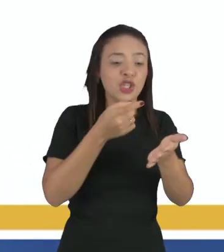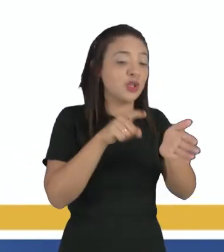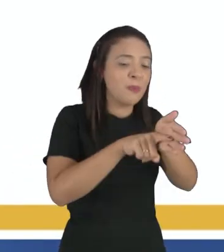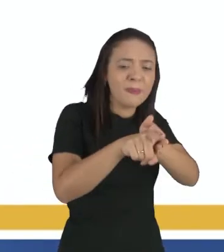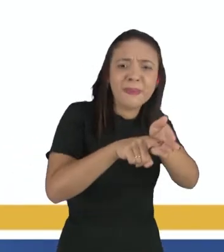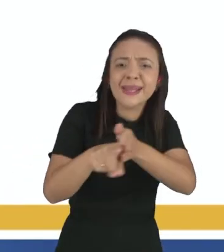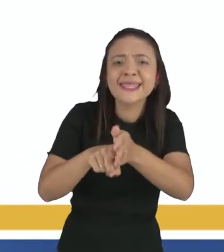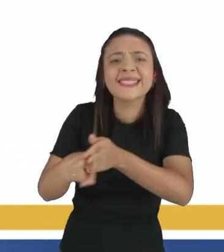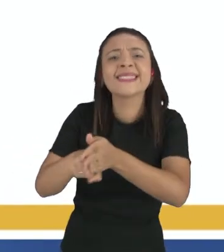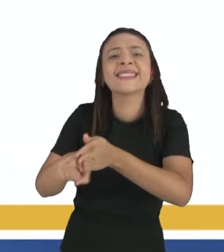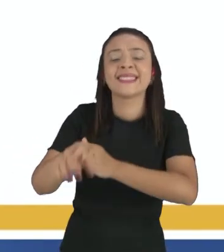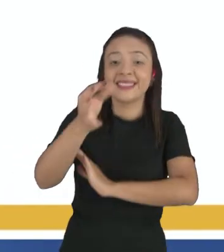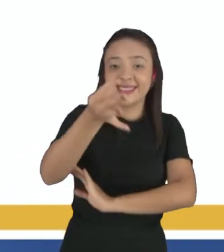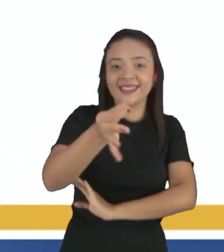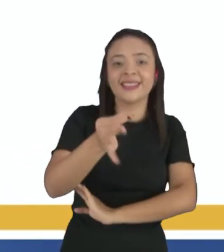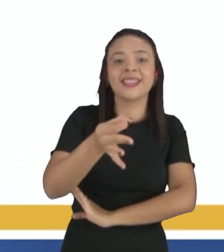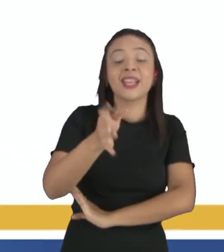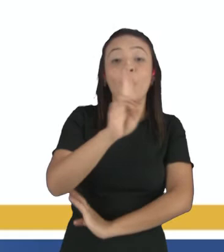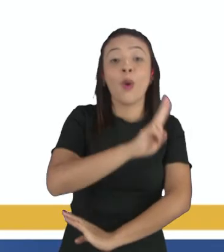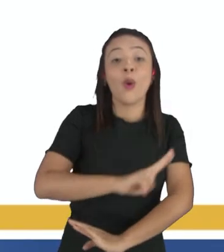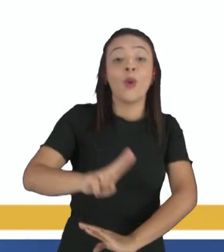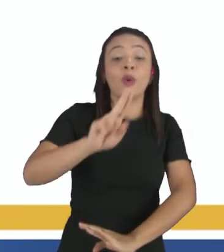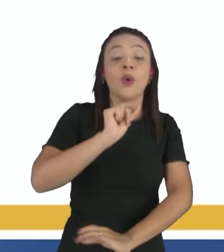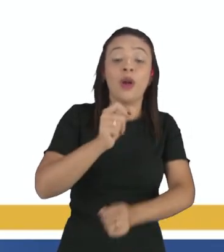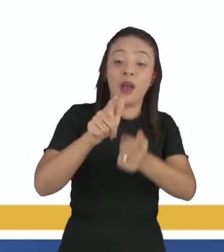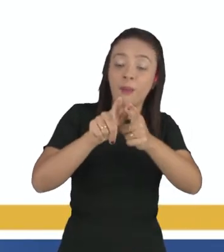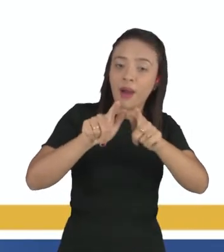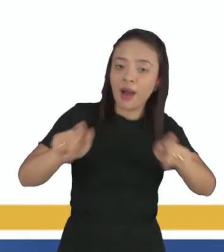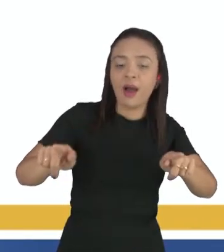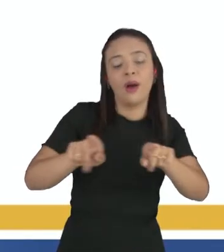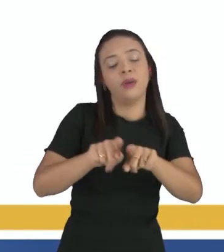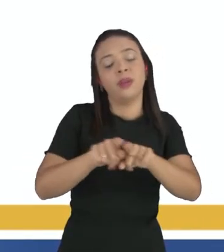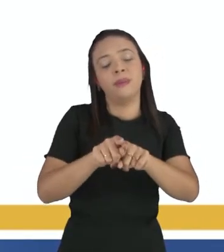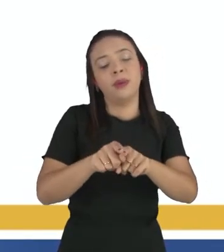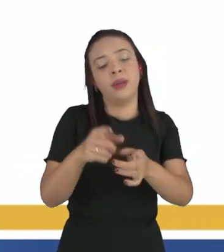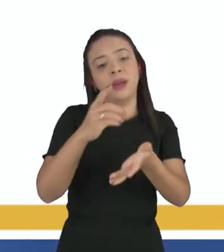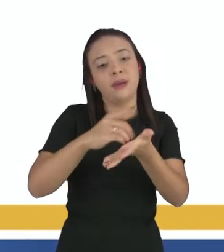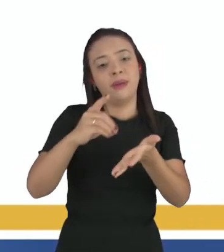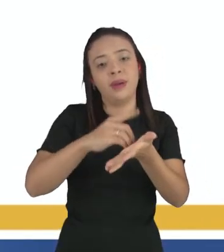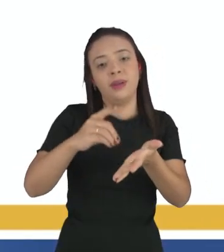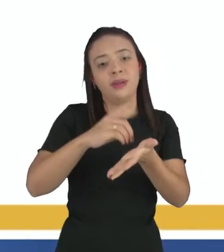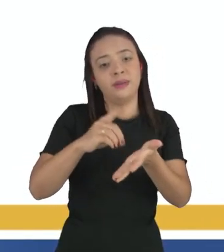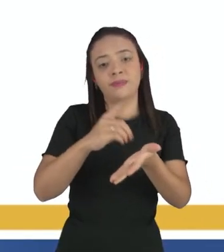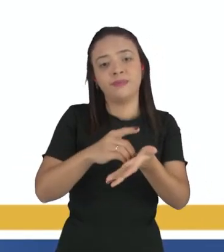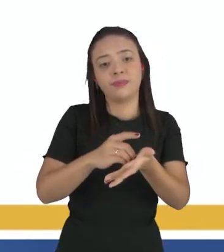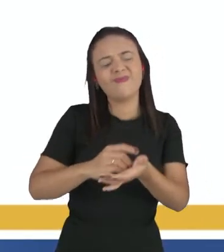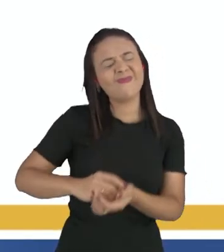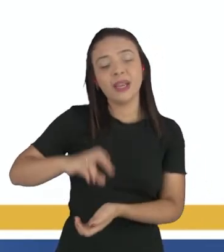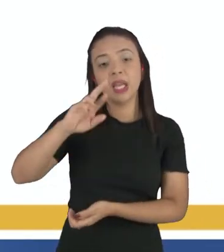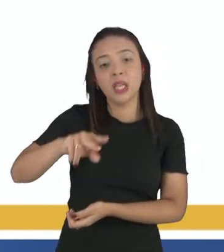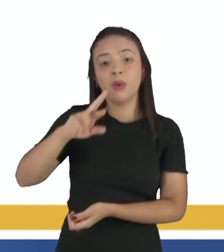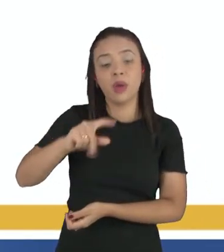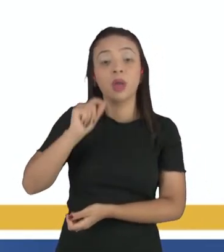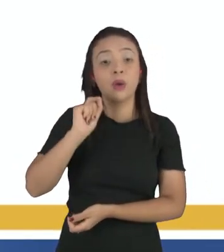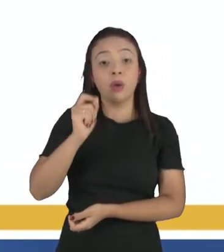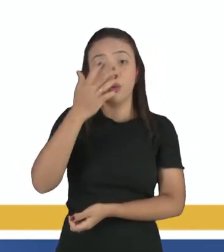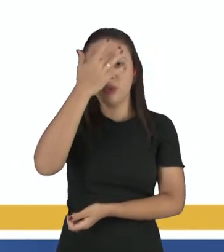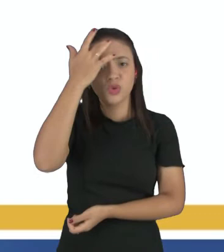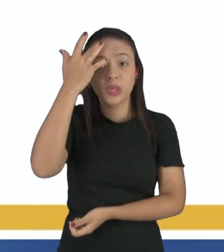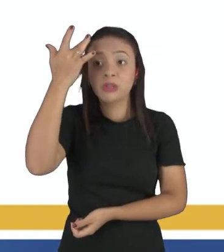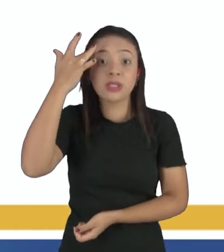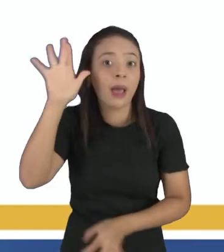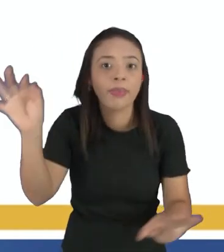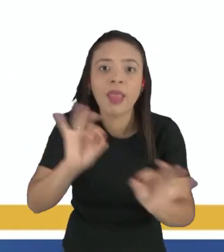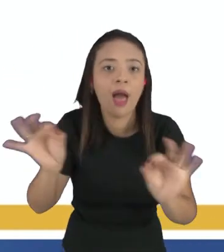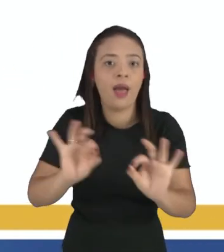local certo. Utilizar a gramática, o dicionário, não é para as pessoas que são, assim, desprovidas do